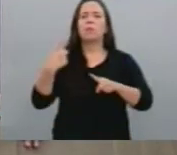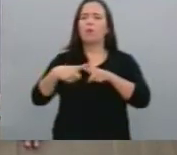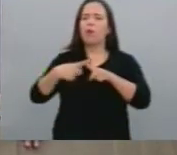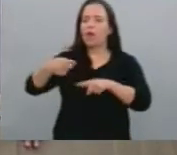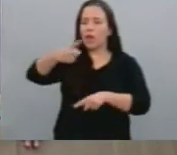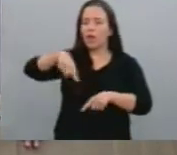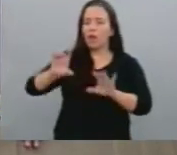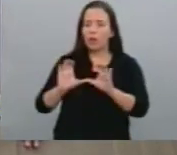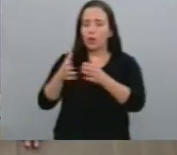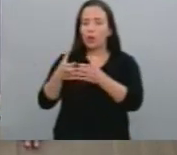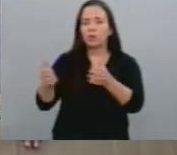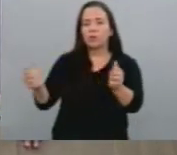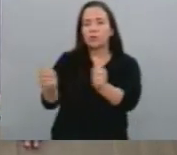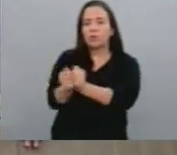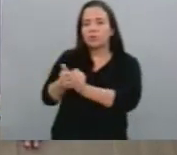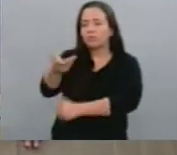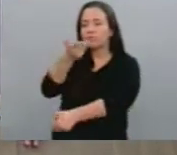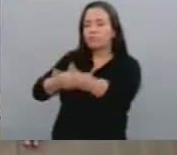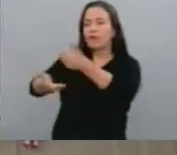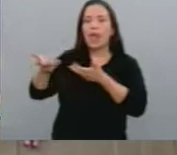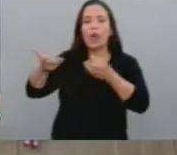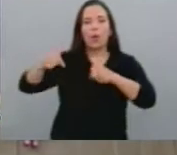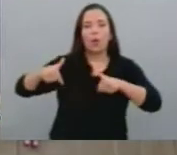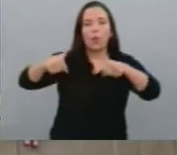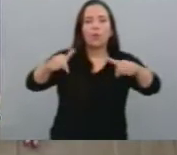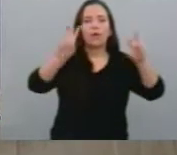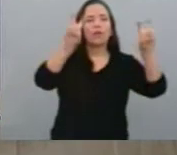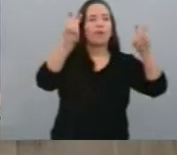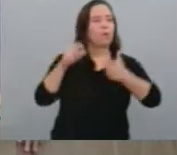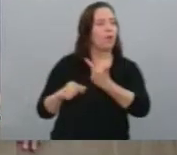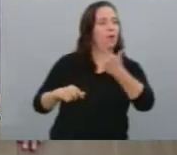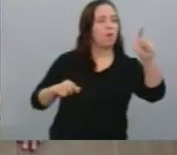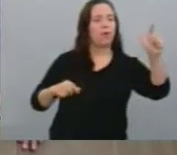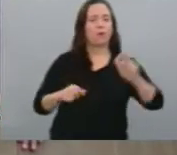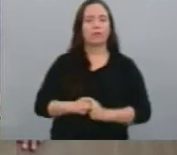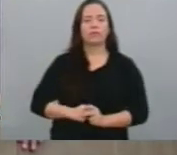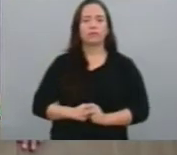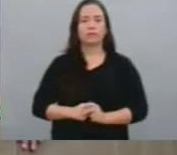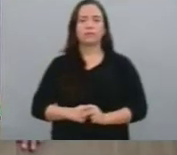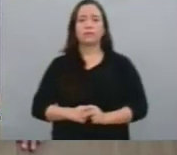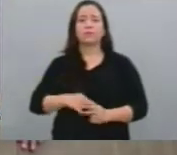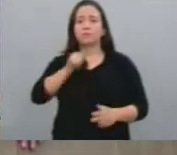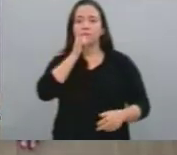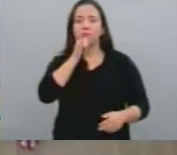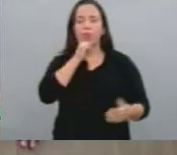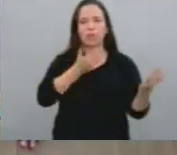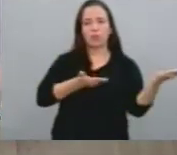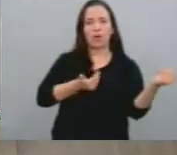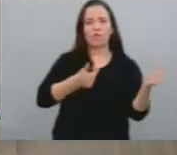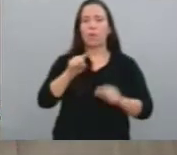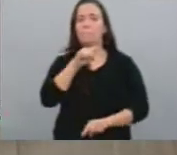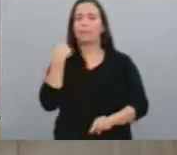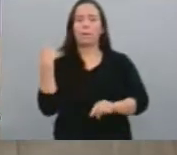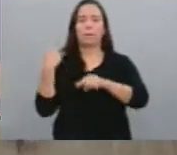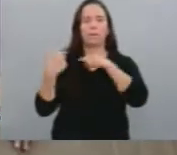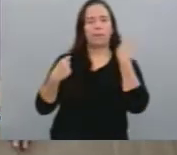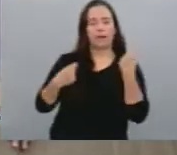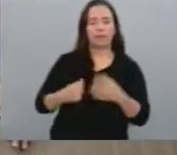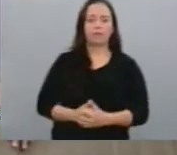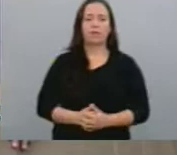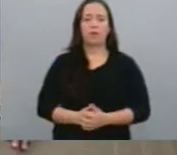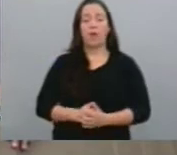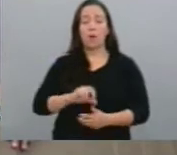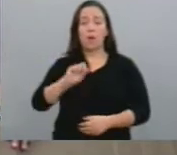nobres? Por que não se juntam para reduzir a morte dos nossos adolescentes e jovens ou para um